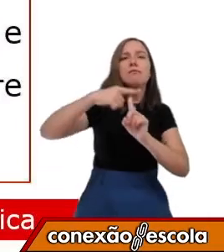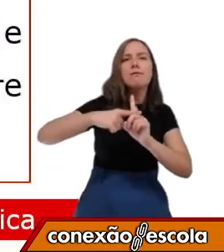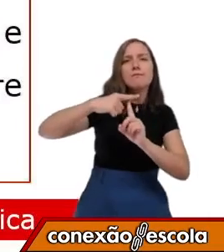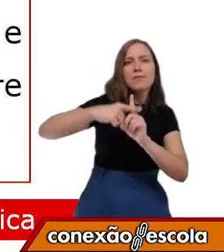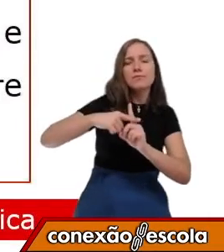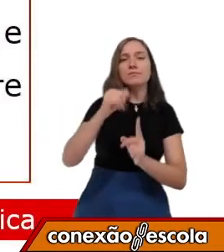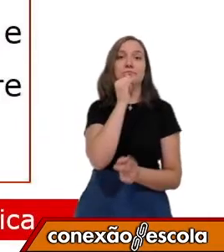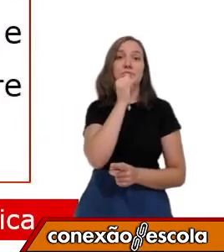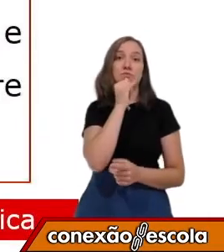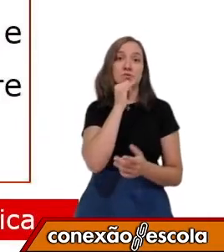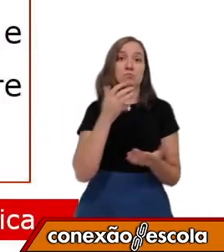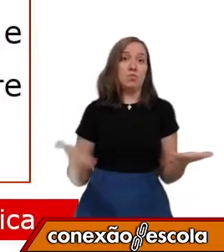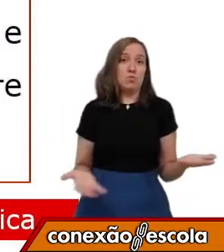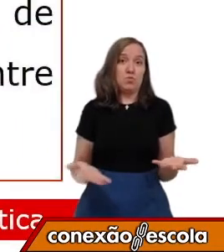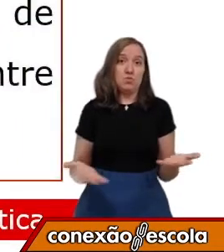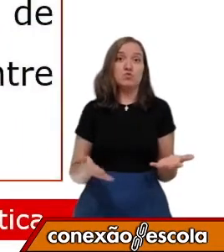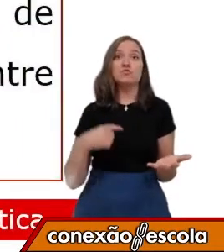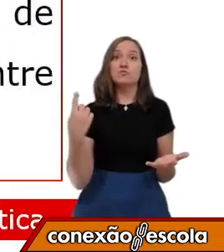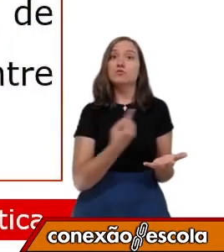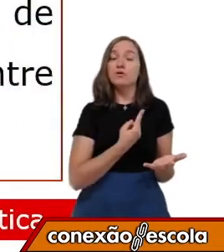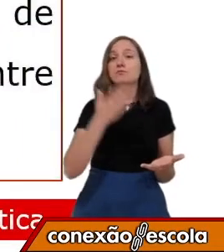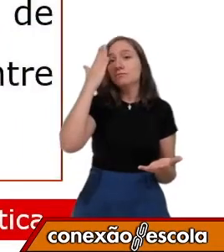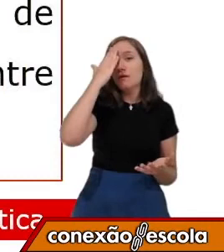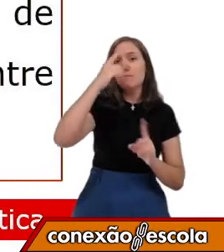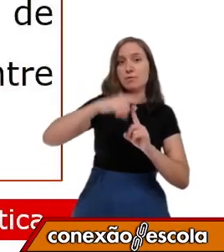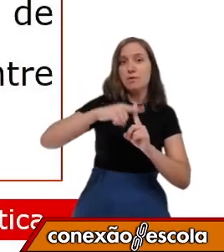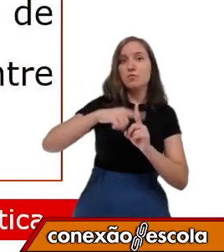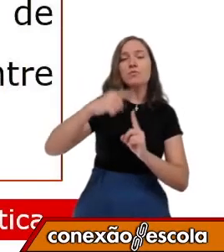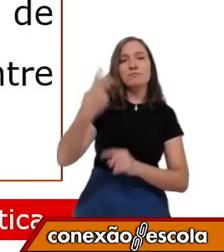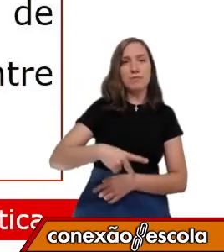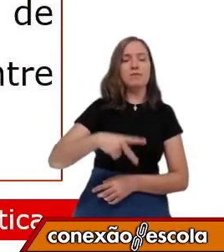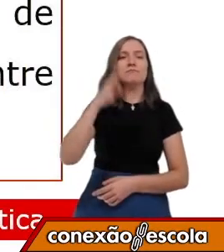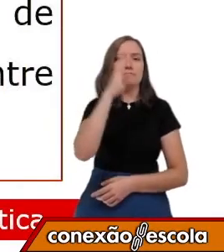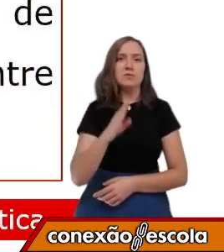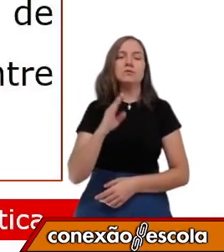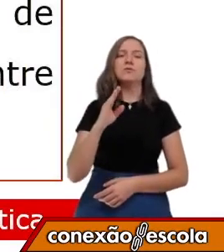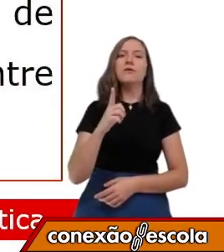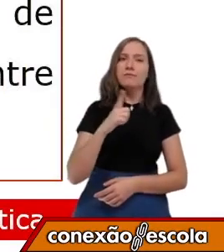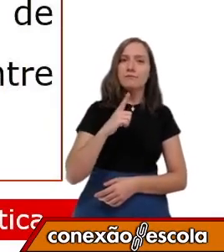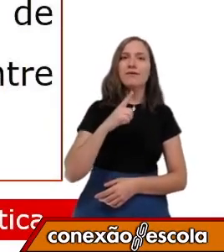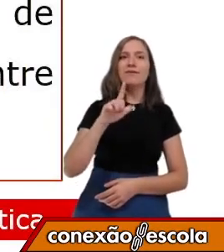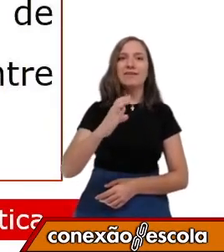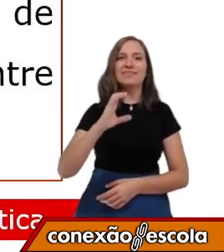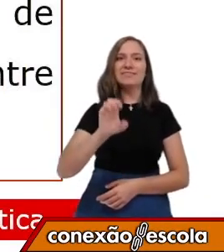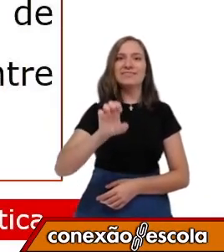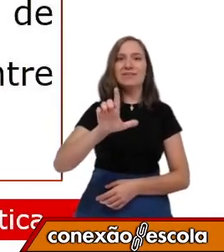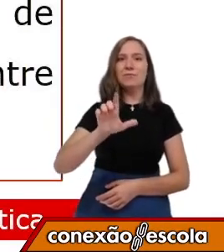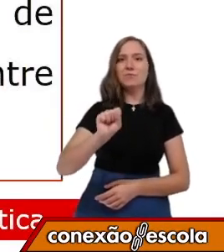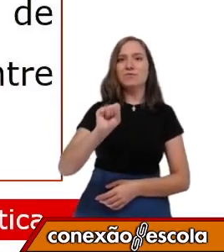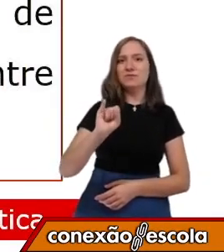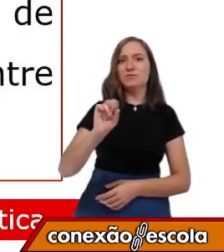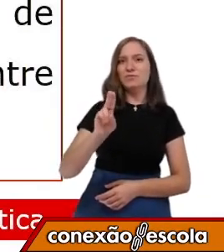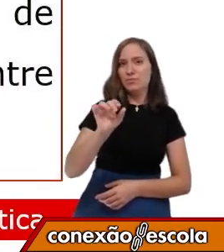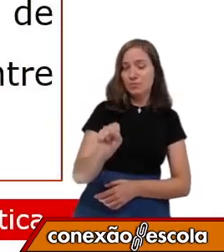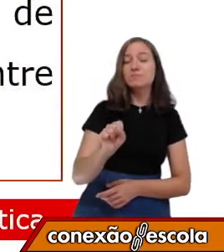Por exemplo, aqui na nossa unidade de medida, com graus Celsius. Nós temos os números que representam códigos. E